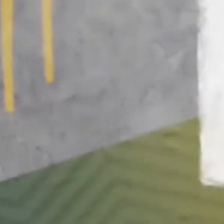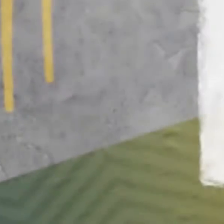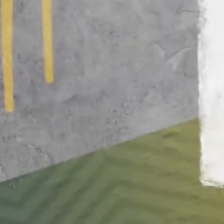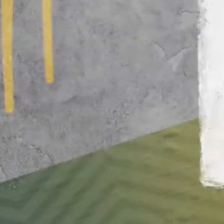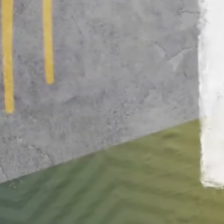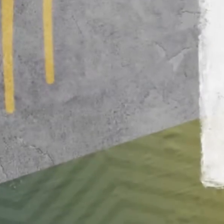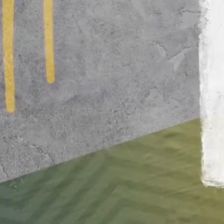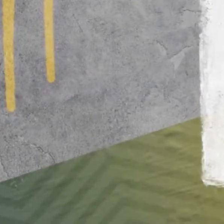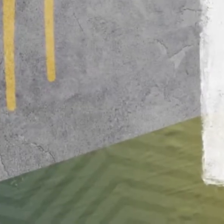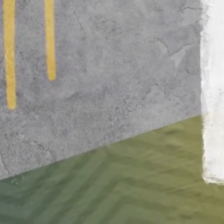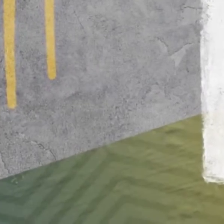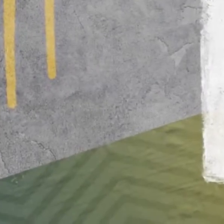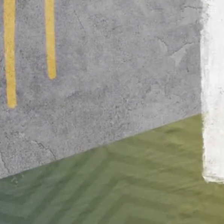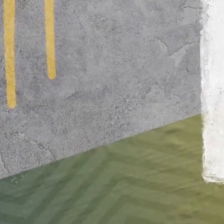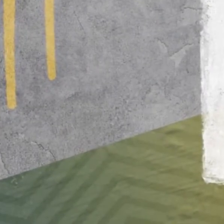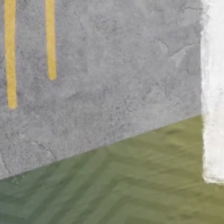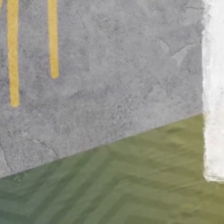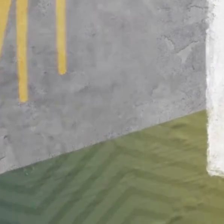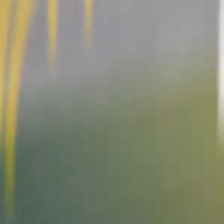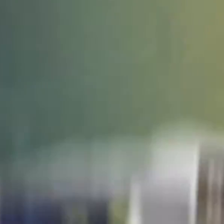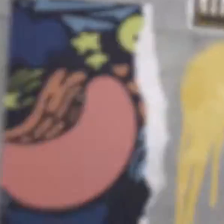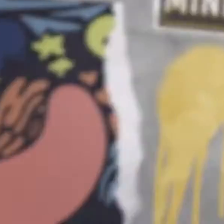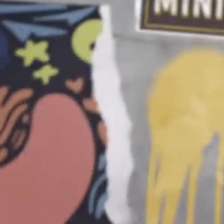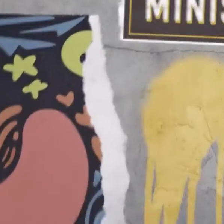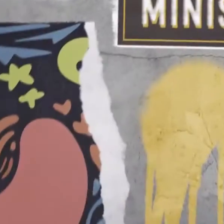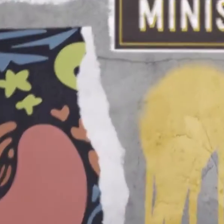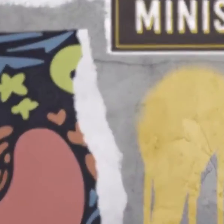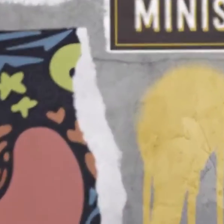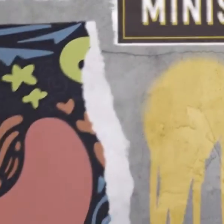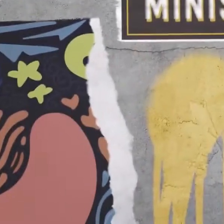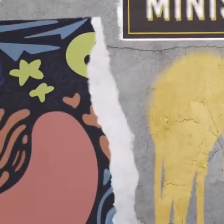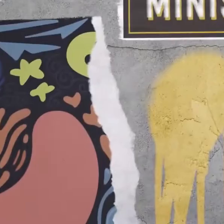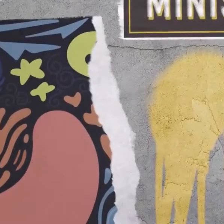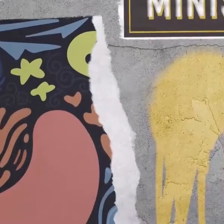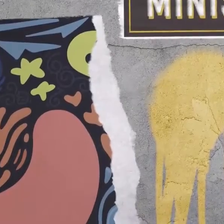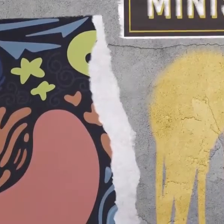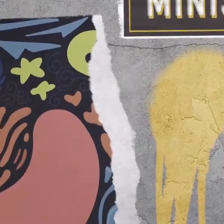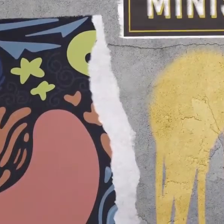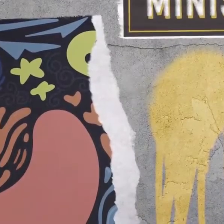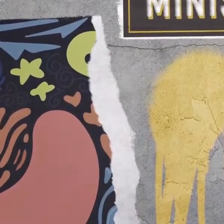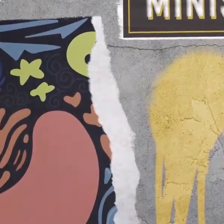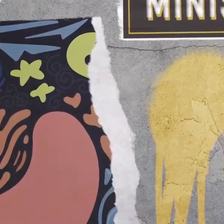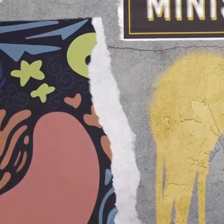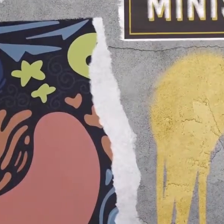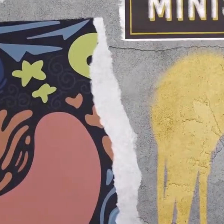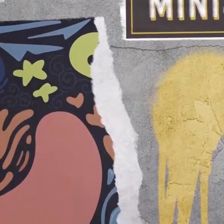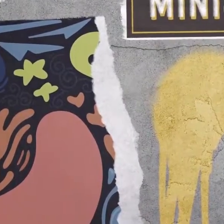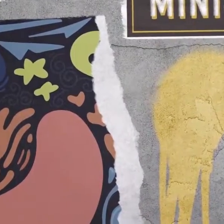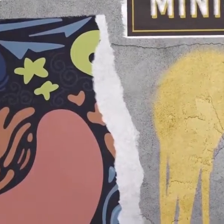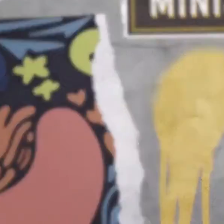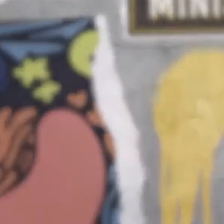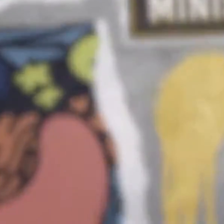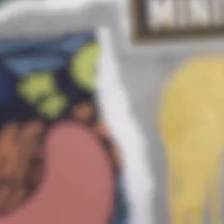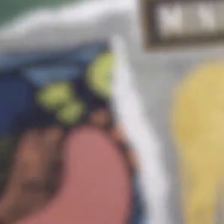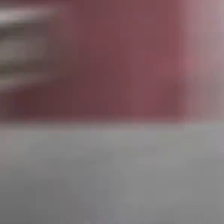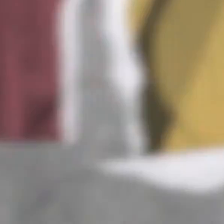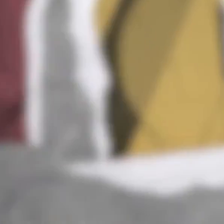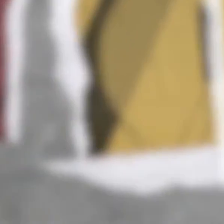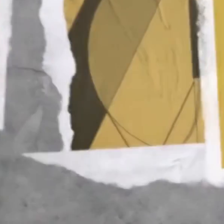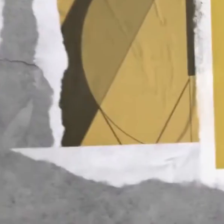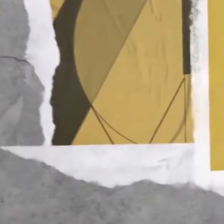Lei de Incentivo à Cultura. Ministério da Cidadania apresenta 20º Prêmio Arte na Escola